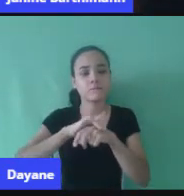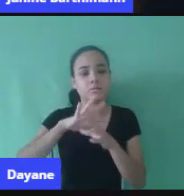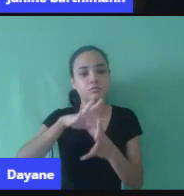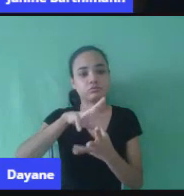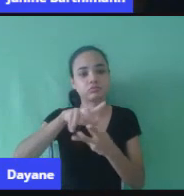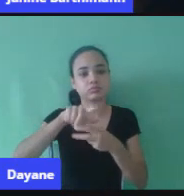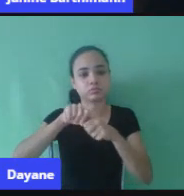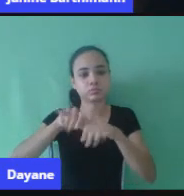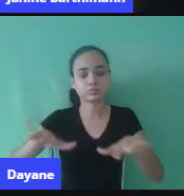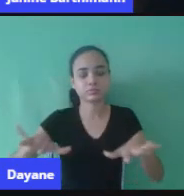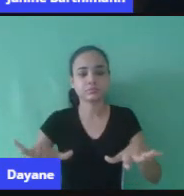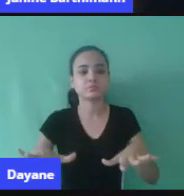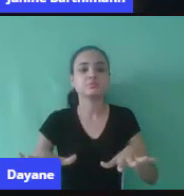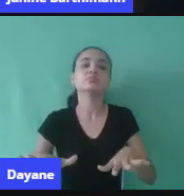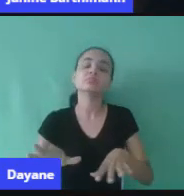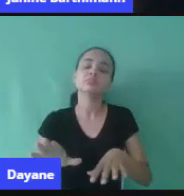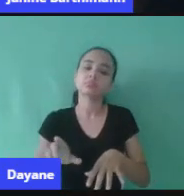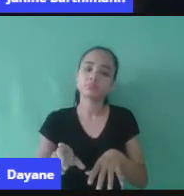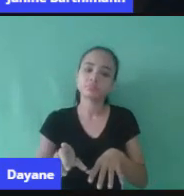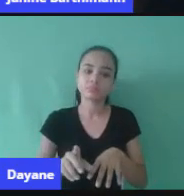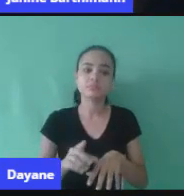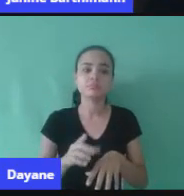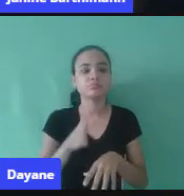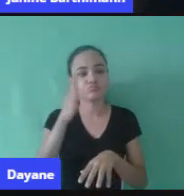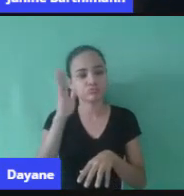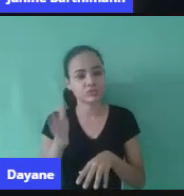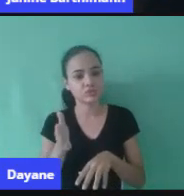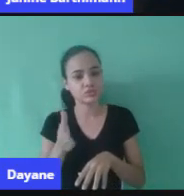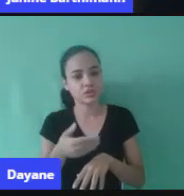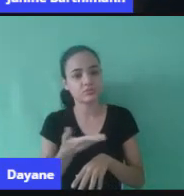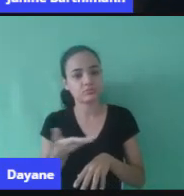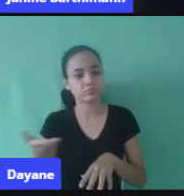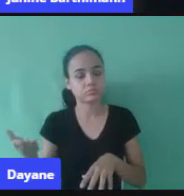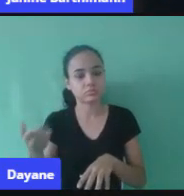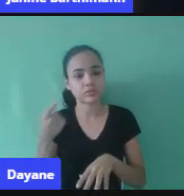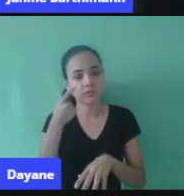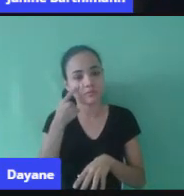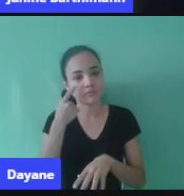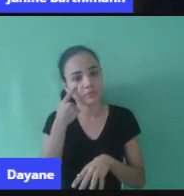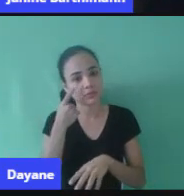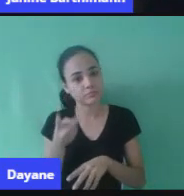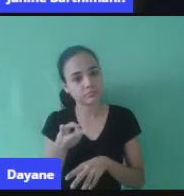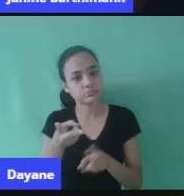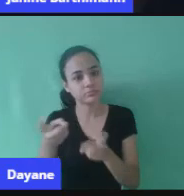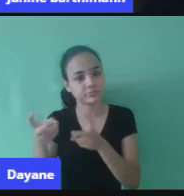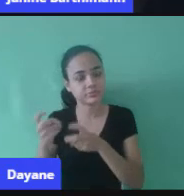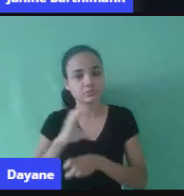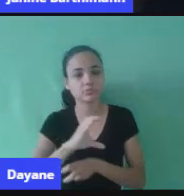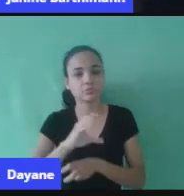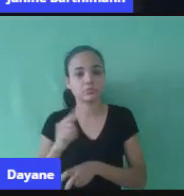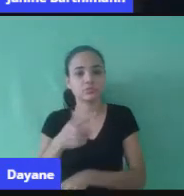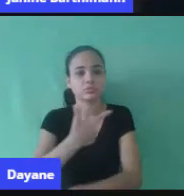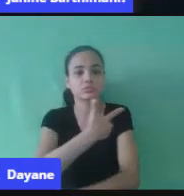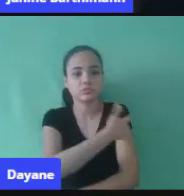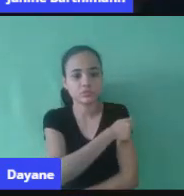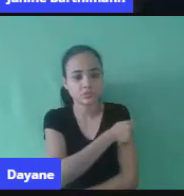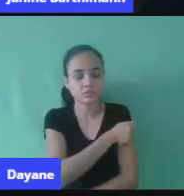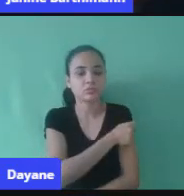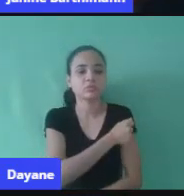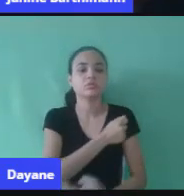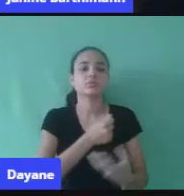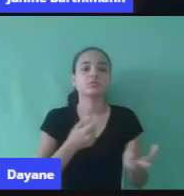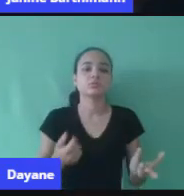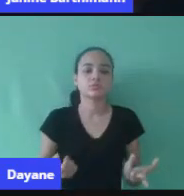maior dos nossos governos, que nós estamos vendo em Campo Grande, os professores sendo vacinados, né? O prefeito Marcos